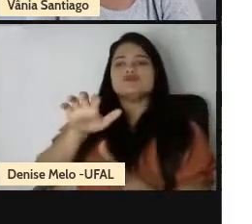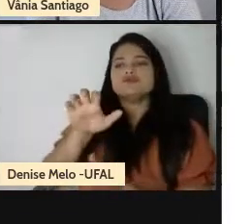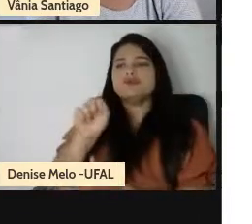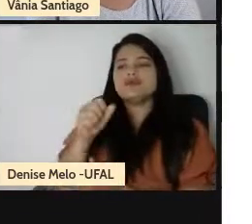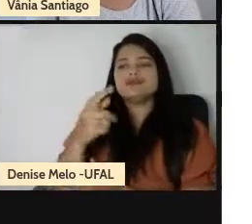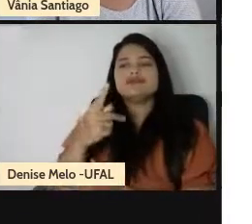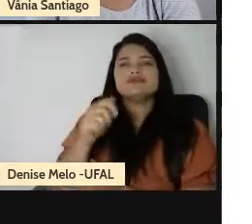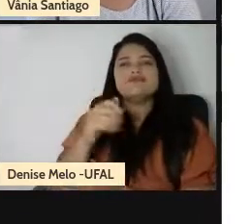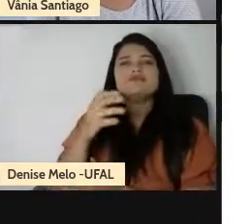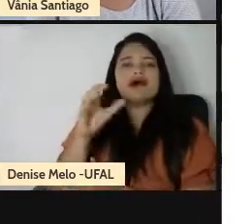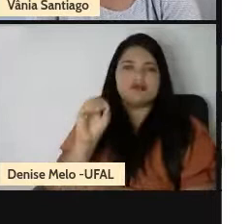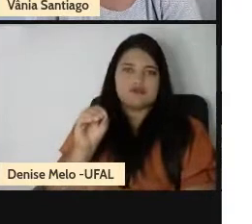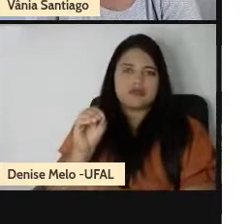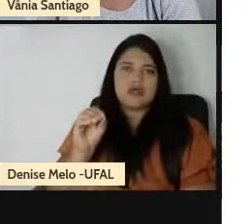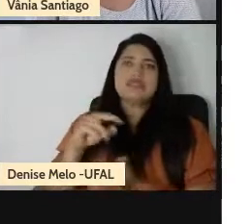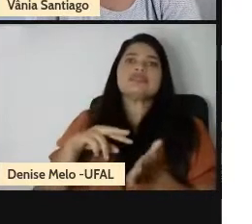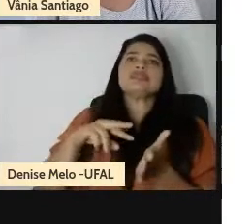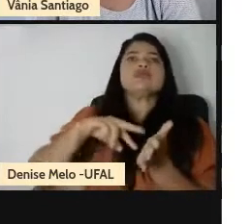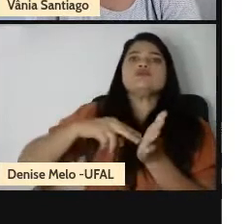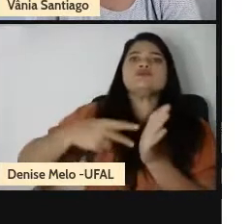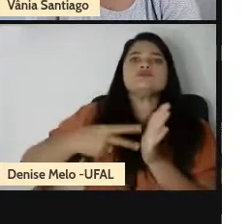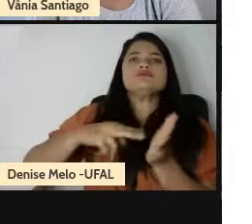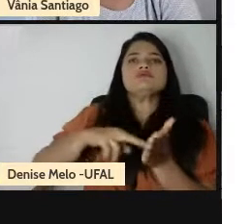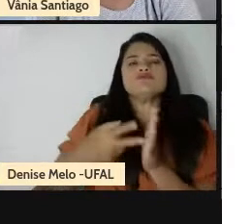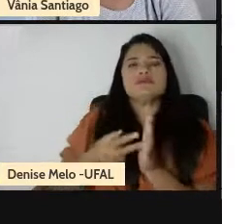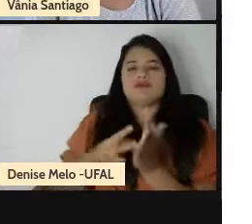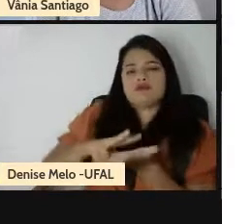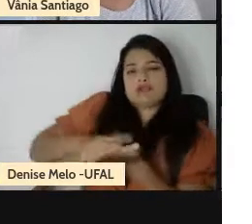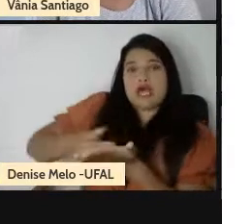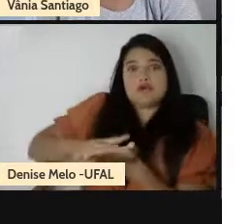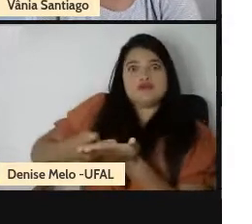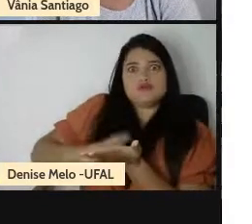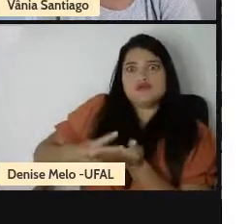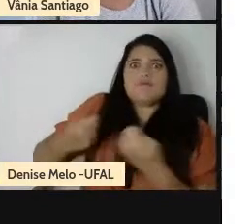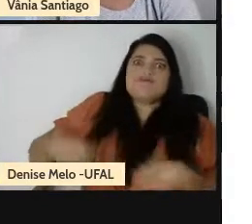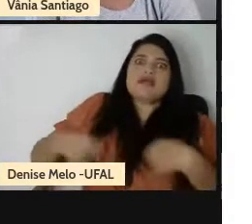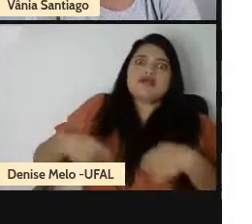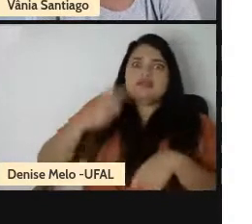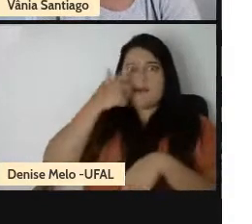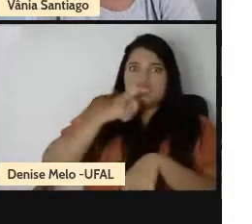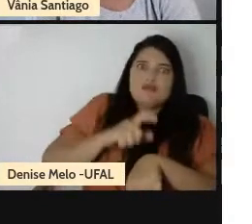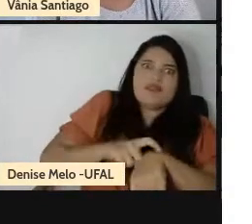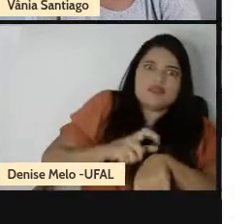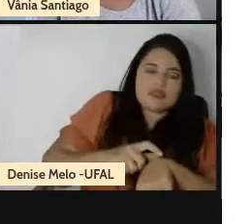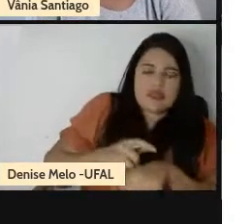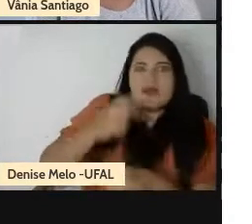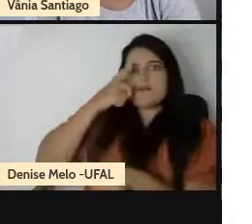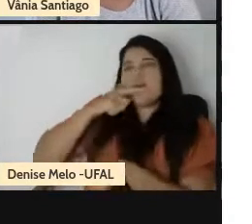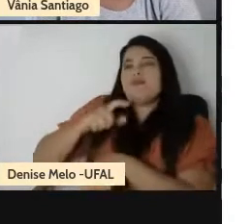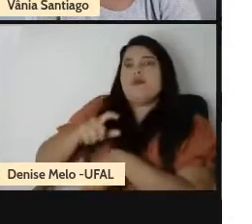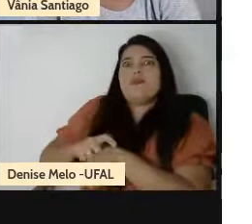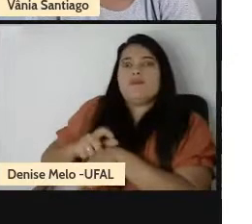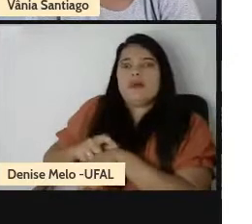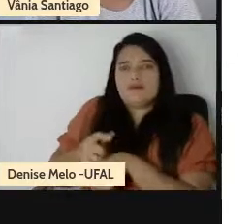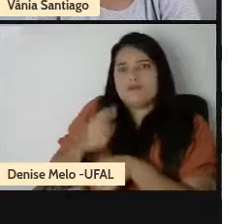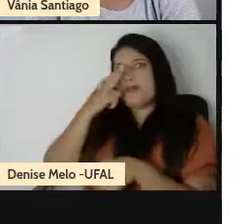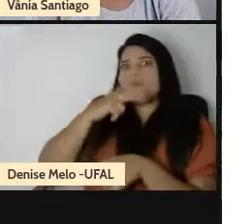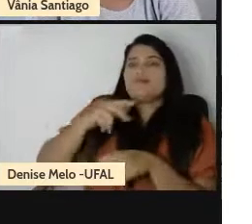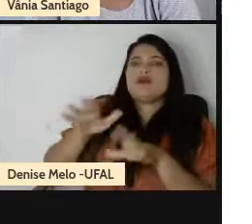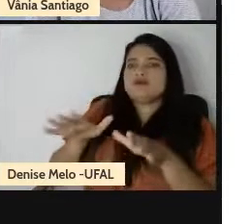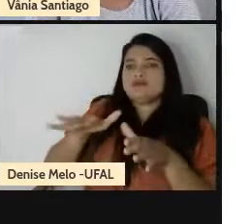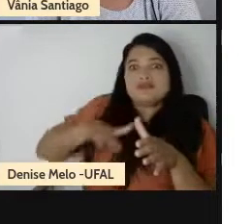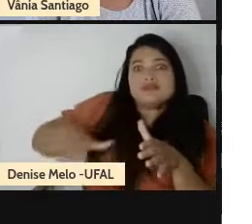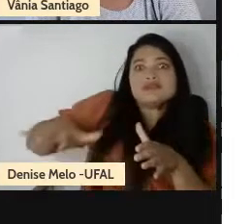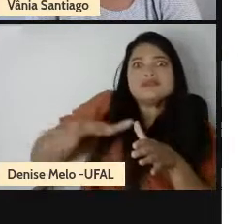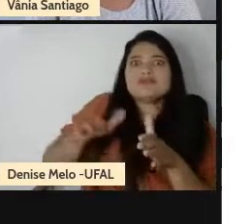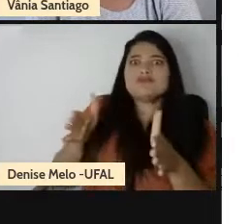que a enunciação foi proferida, que o discurso foi proferido, que o material foi feito, a material audiovisual,